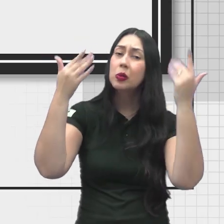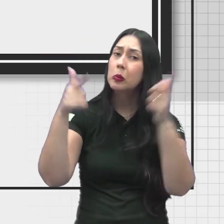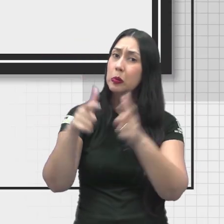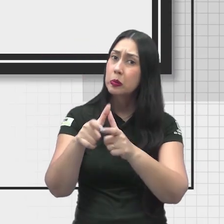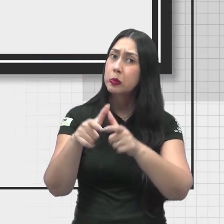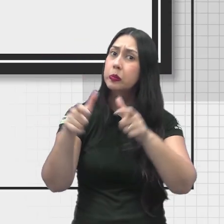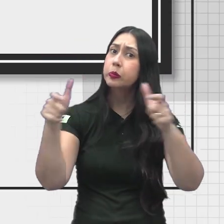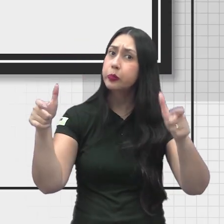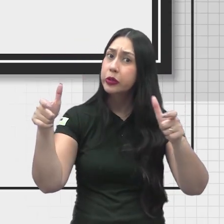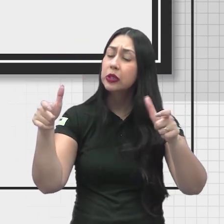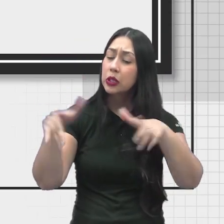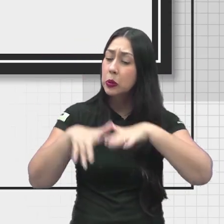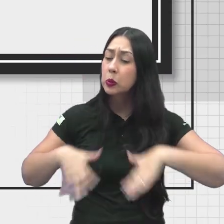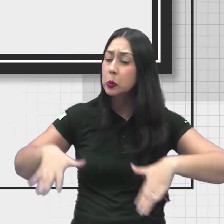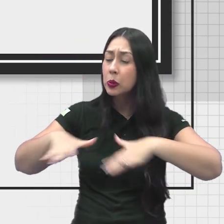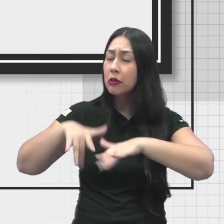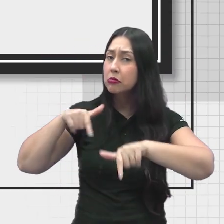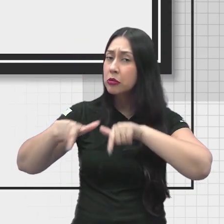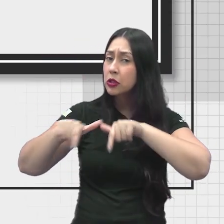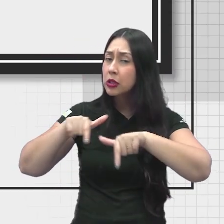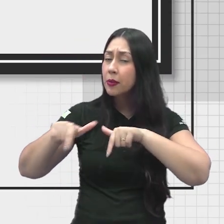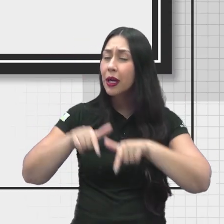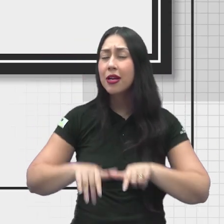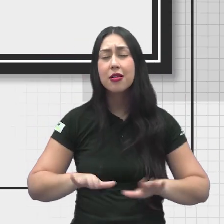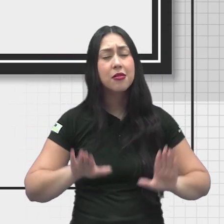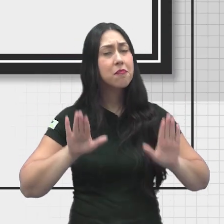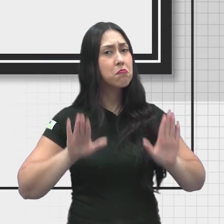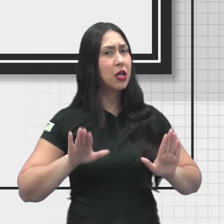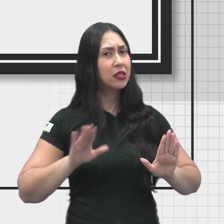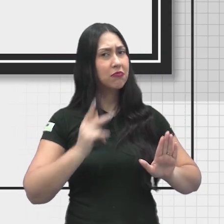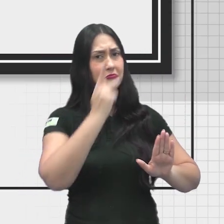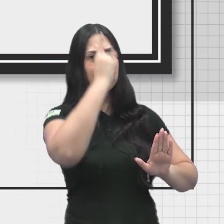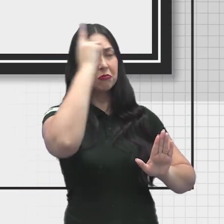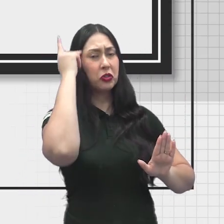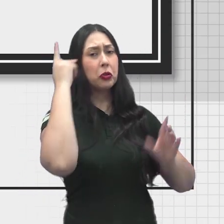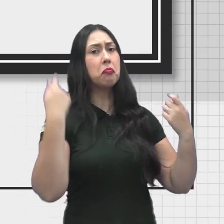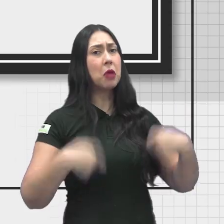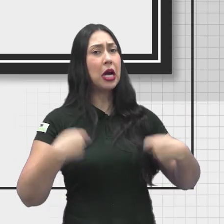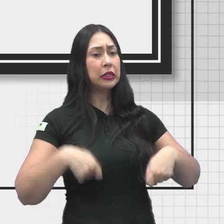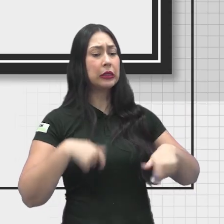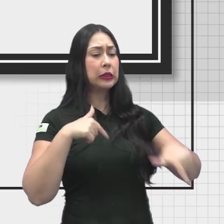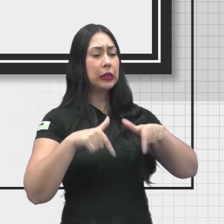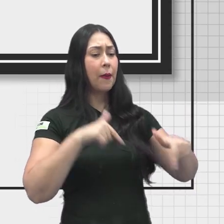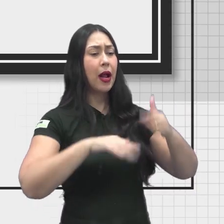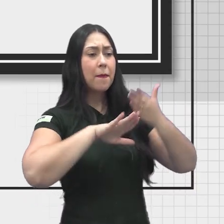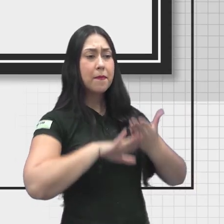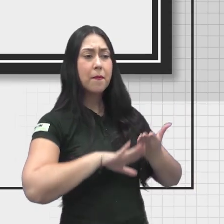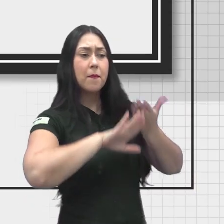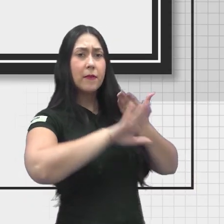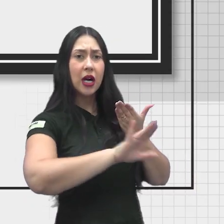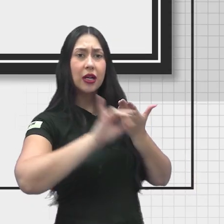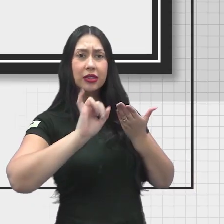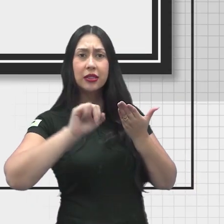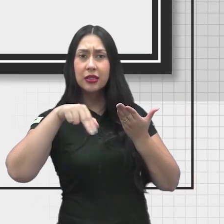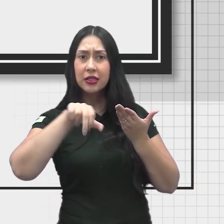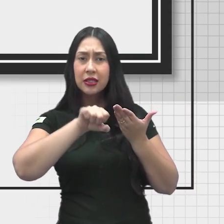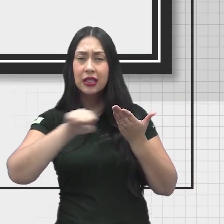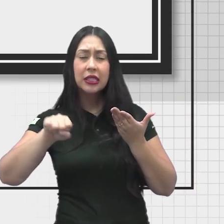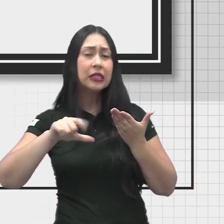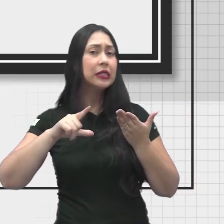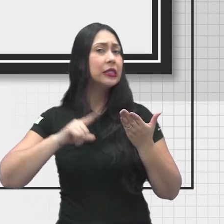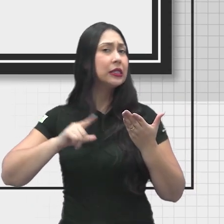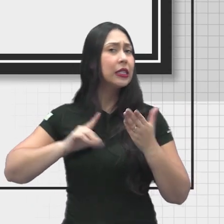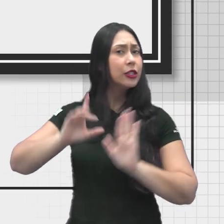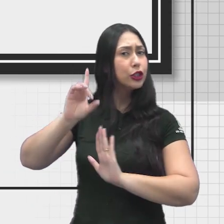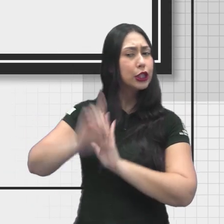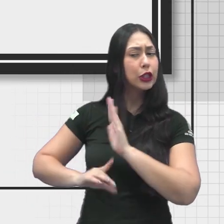cada vez mais comuns entre profissionais, né? Mas se o trabalhador precisa se afastar para o INSS, ele tem direito